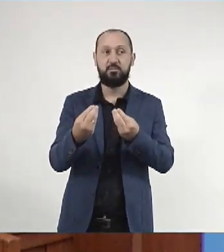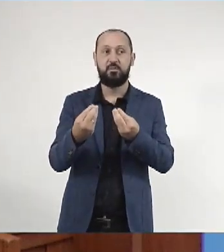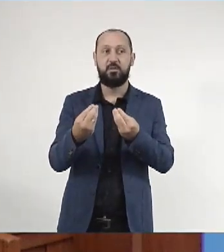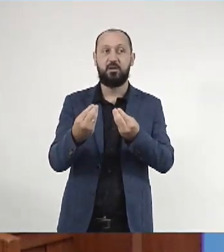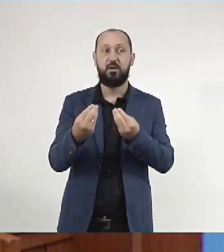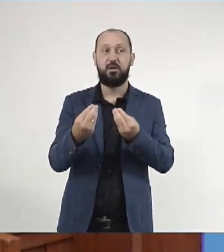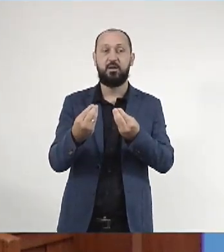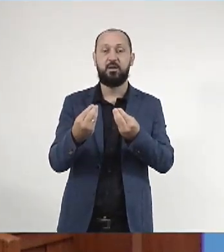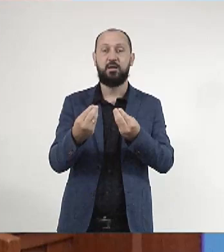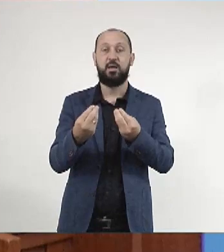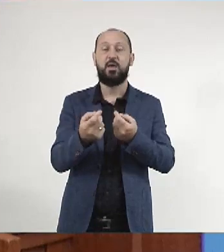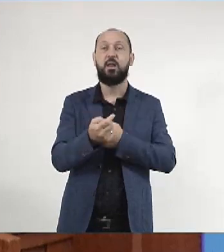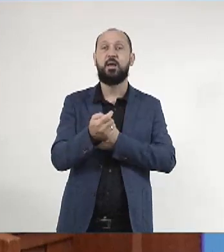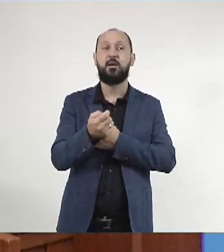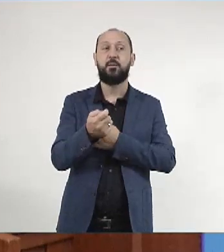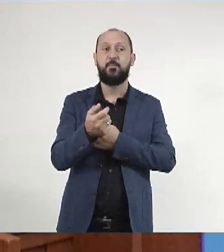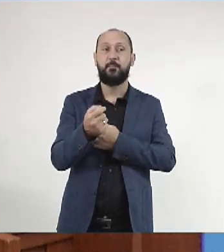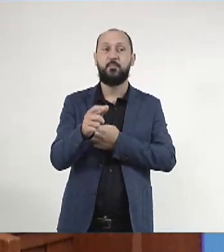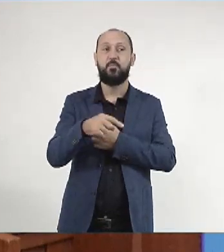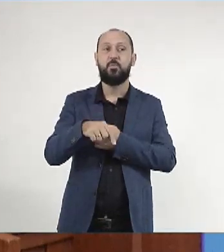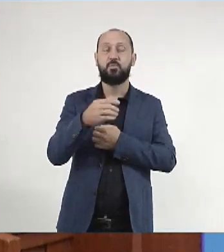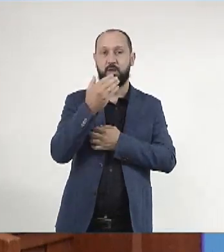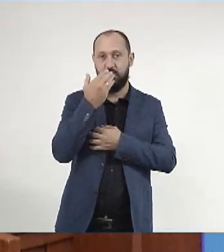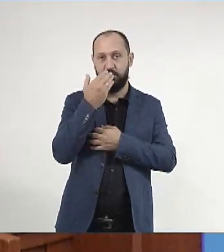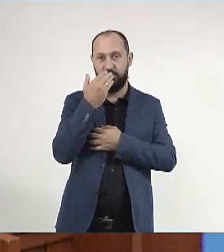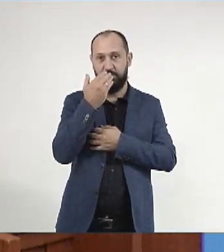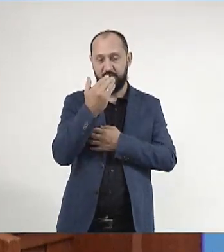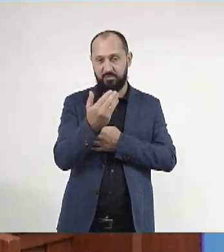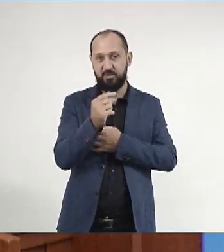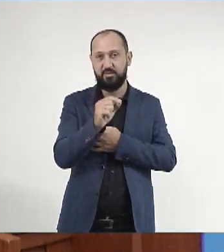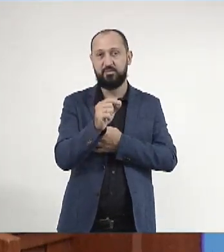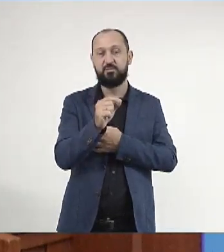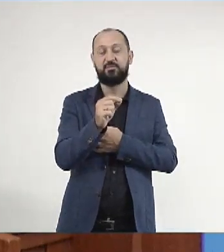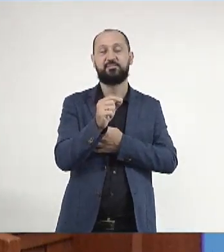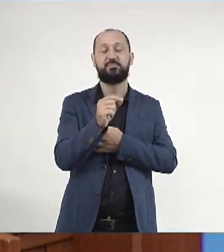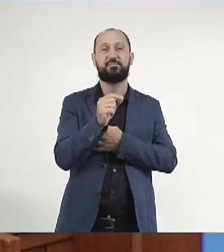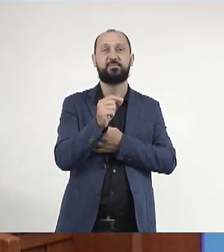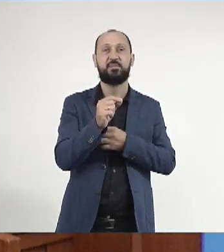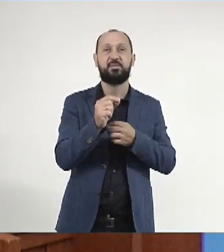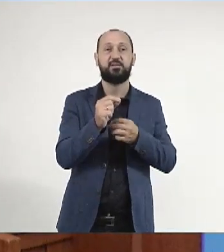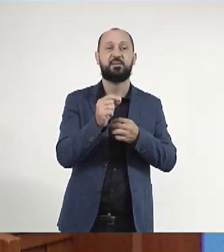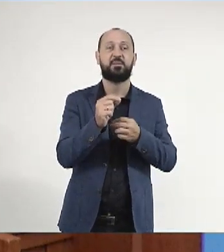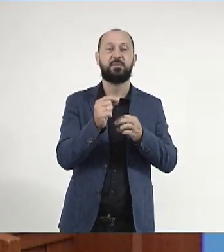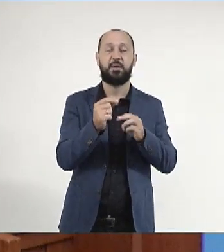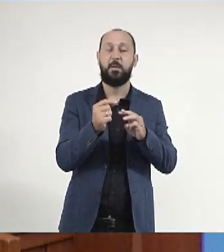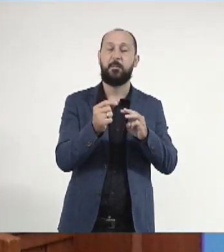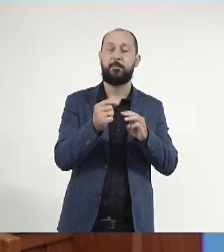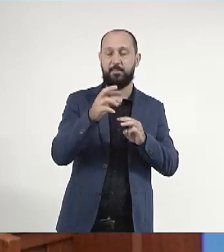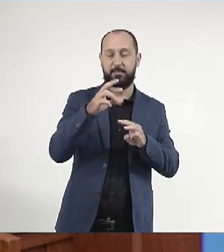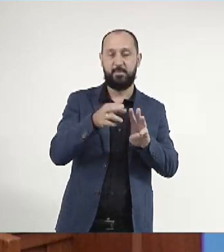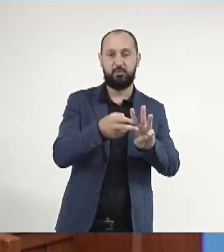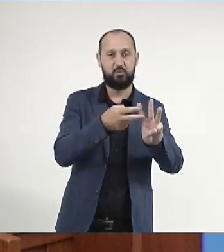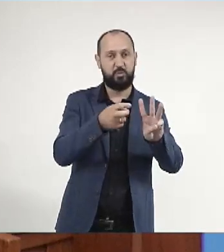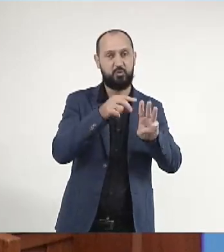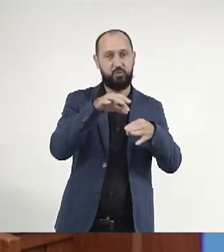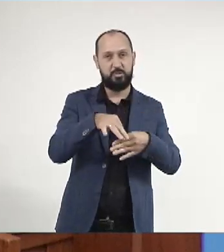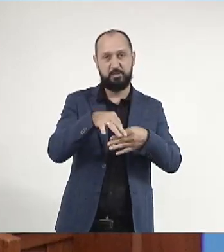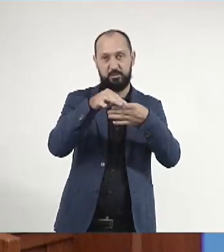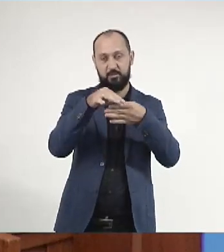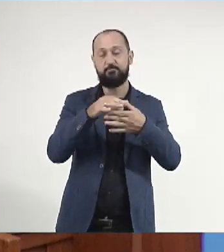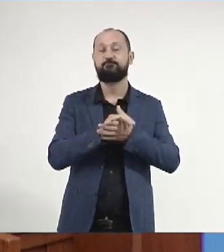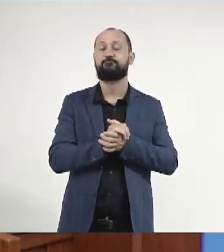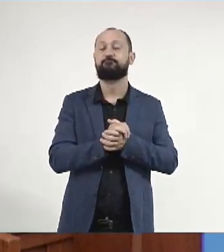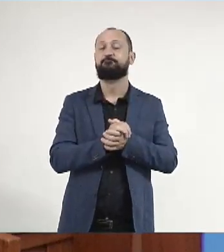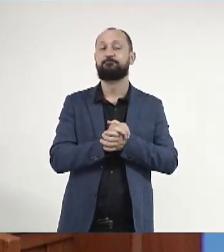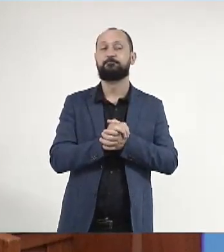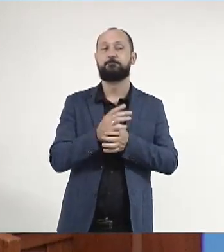muito aquém daquilo que é reivindicada pelas lideranças indígenas. O